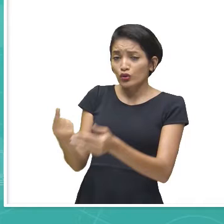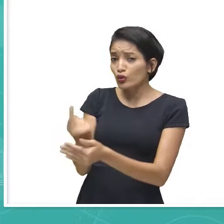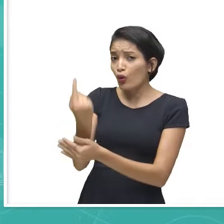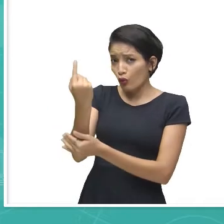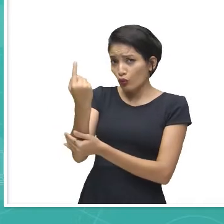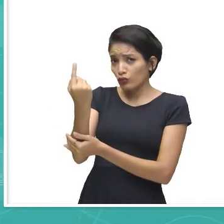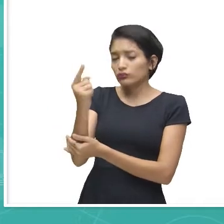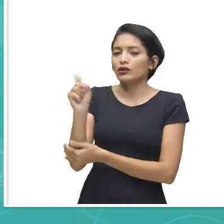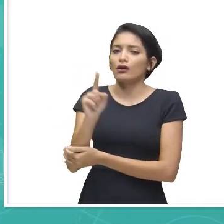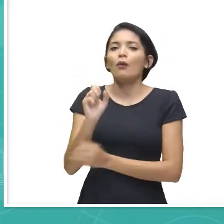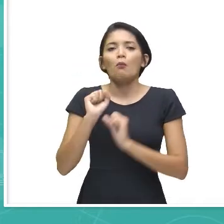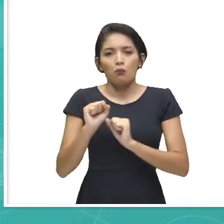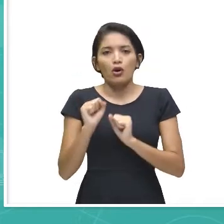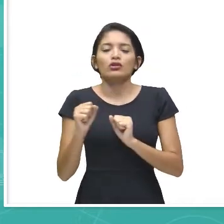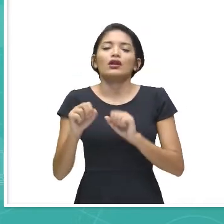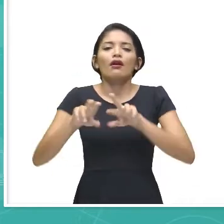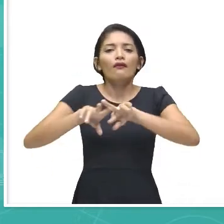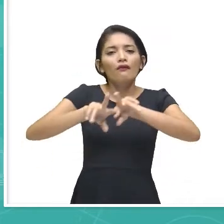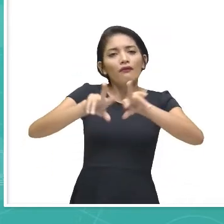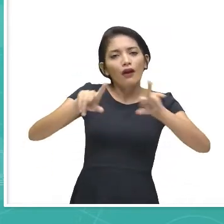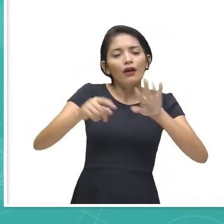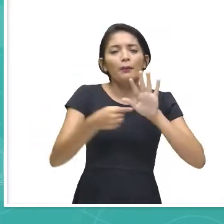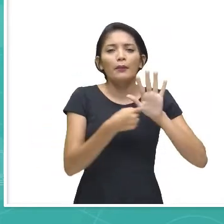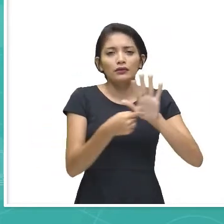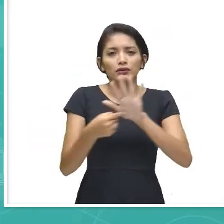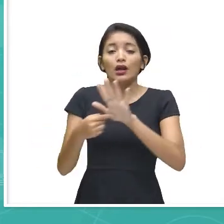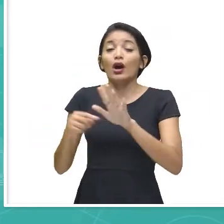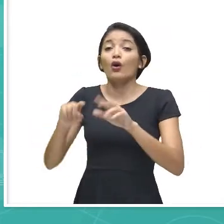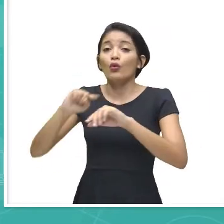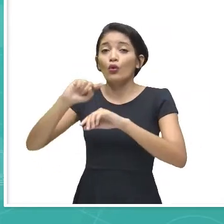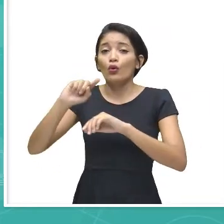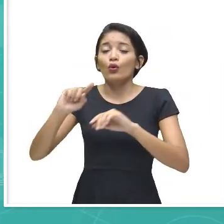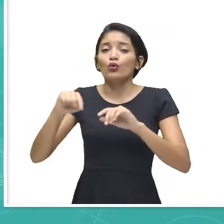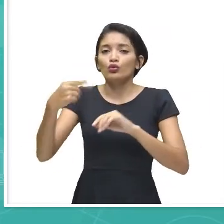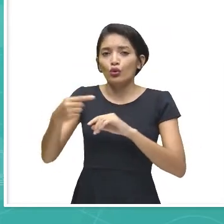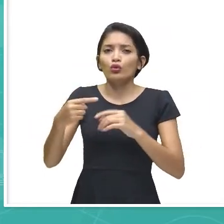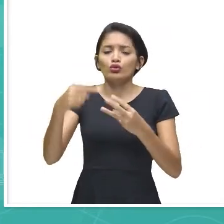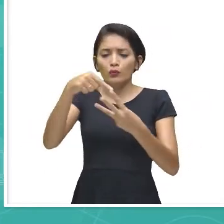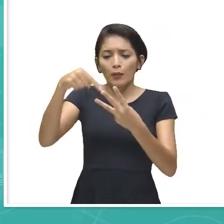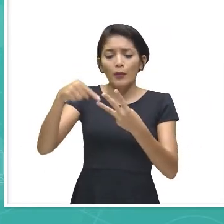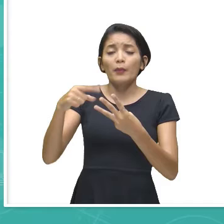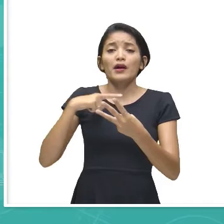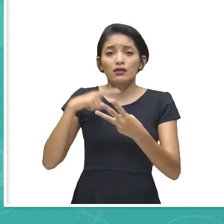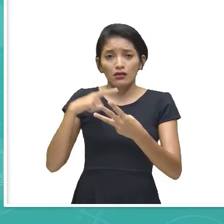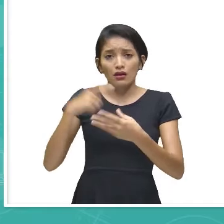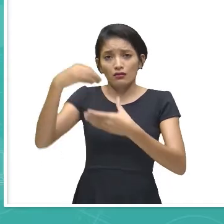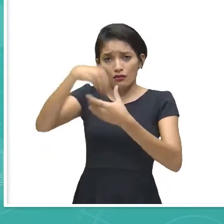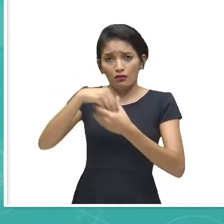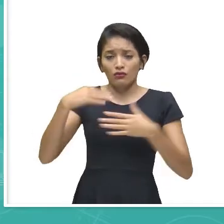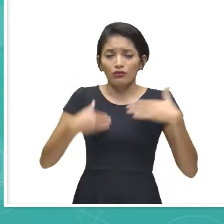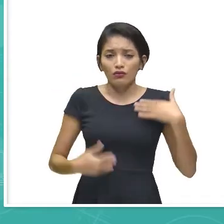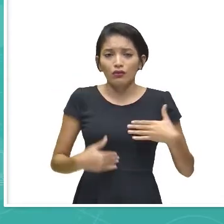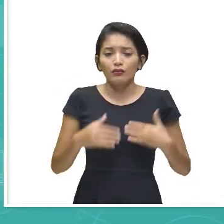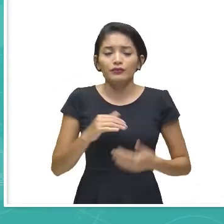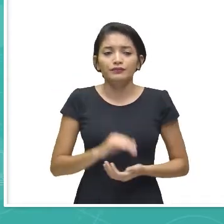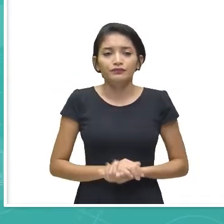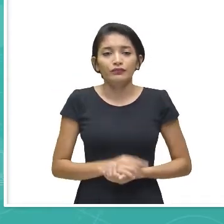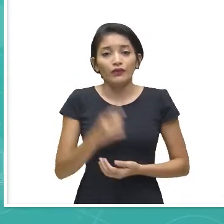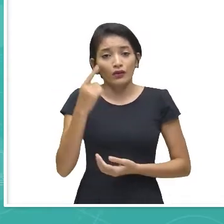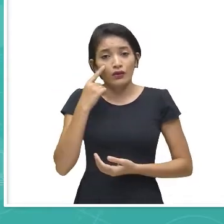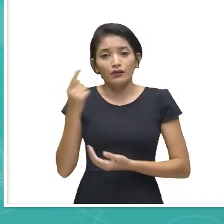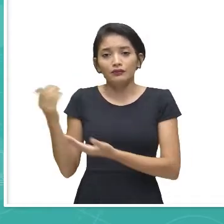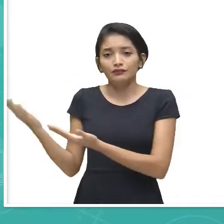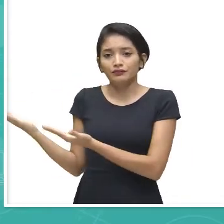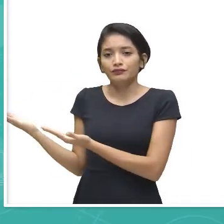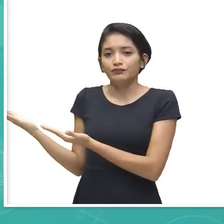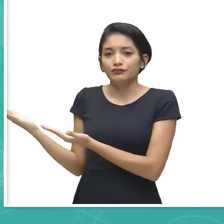somente um. A gente pode ter aí a presença dos outros tipos também, tá? Prosseguindo, vamos ver aqui